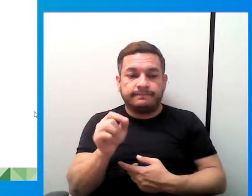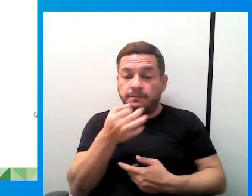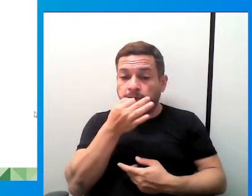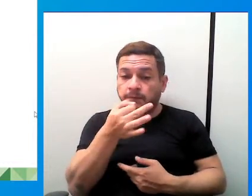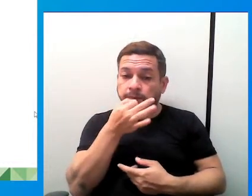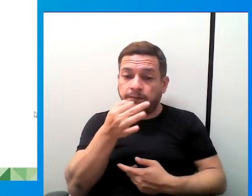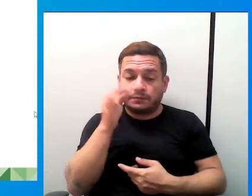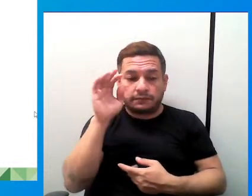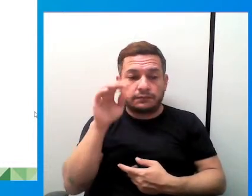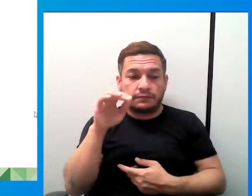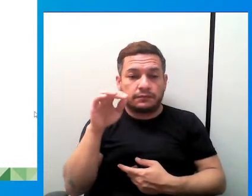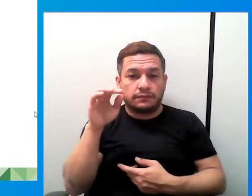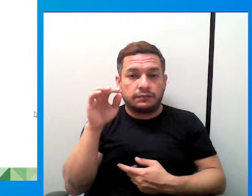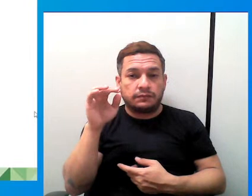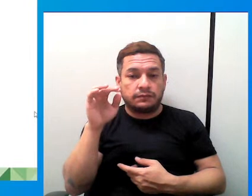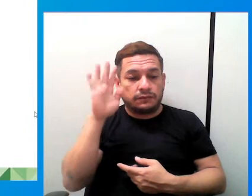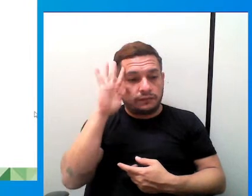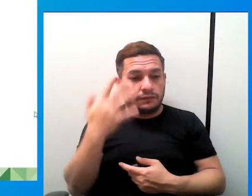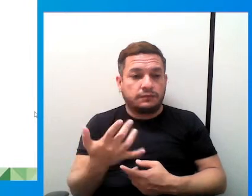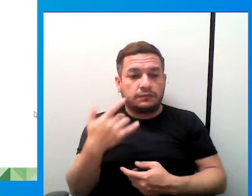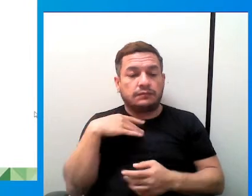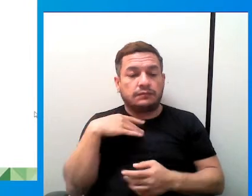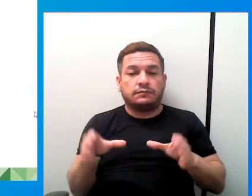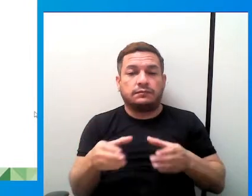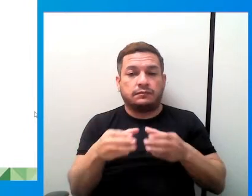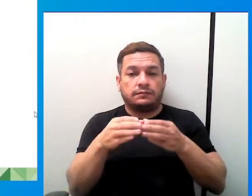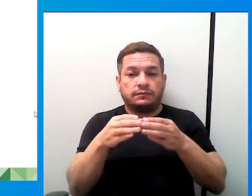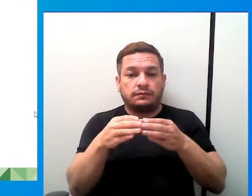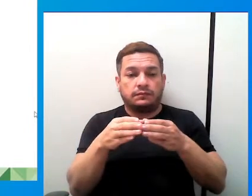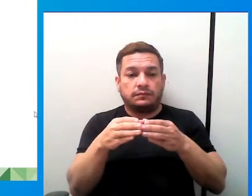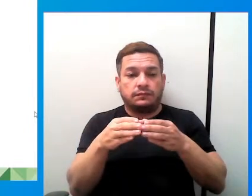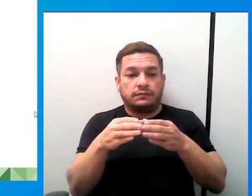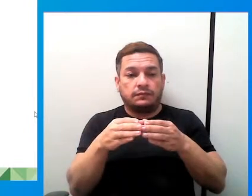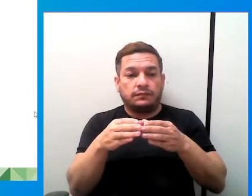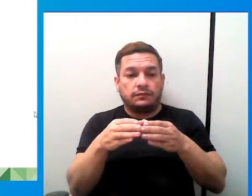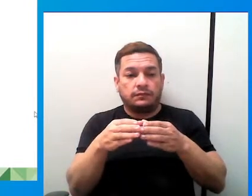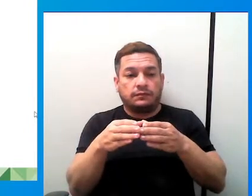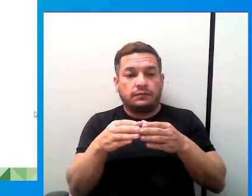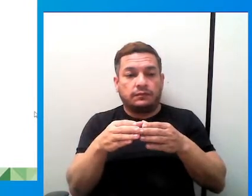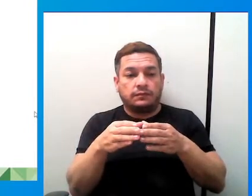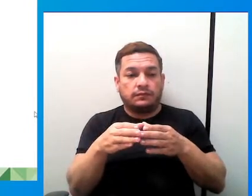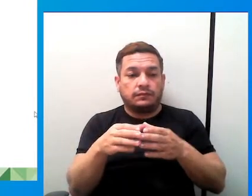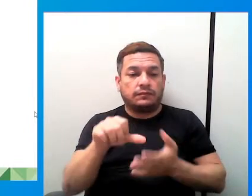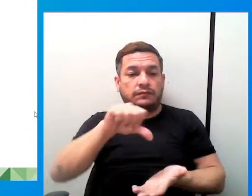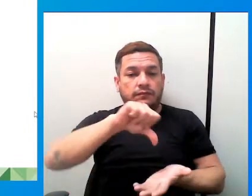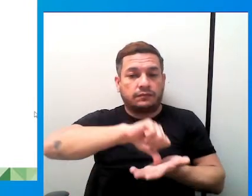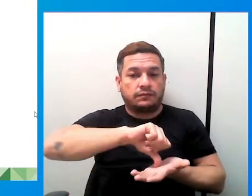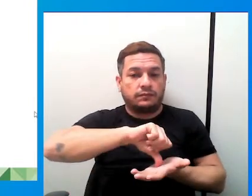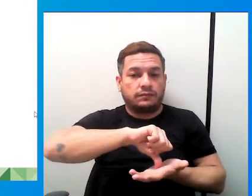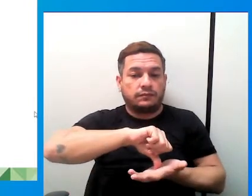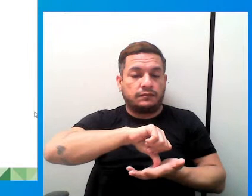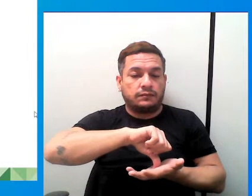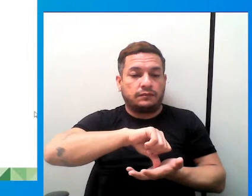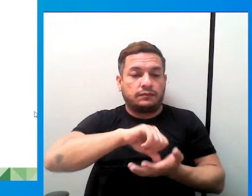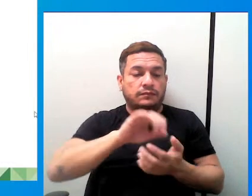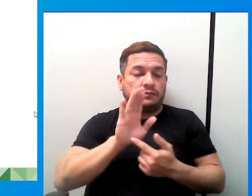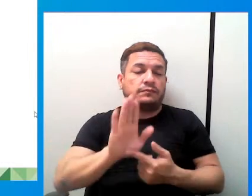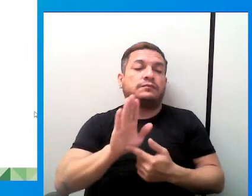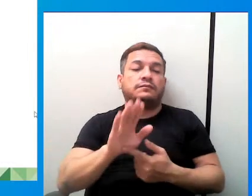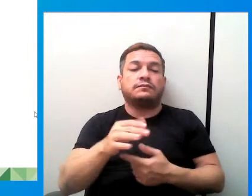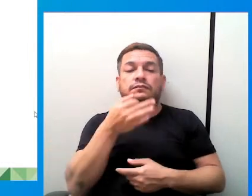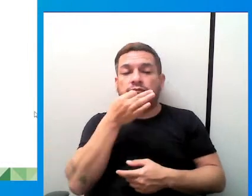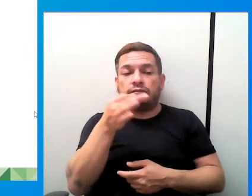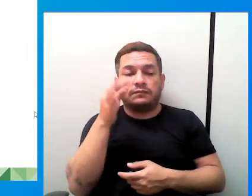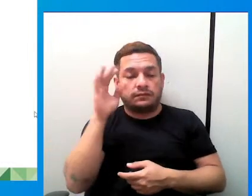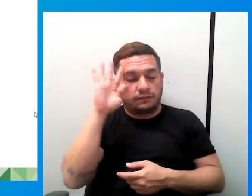soluções para a comunidade, aí eles trazem a comunidade para dentro do campus e apresentam essas soluções, enfim,